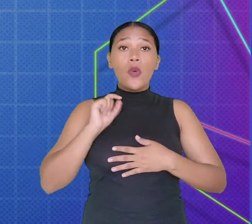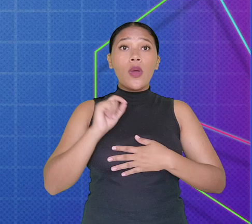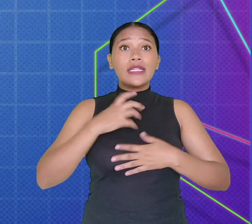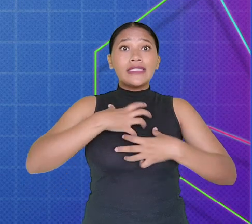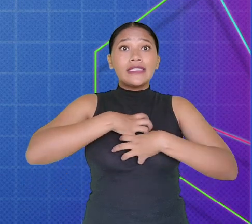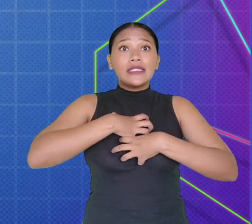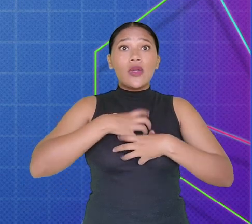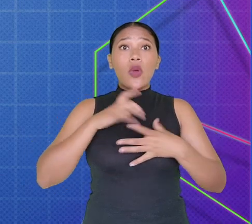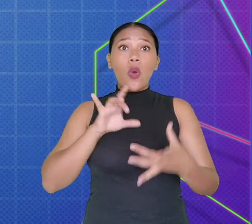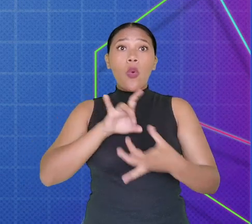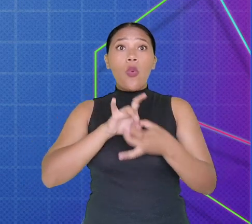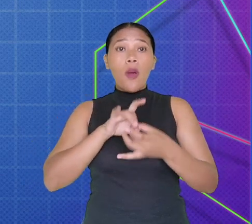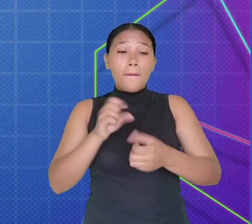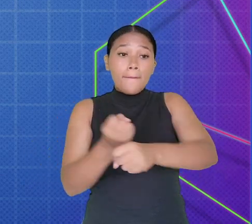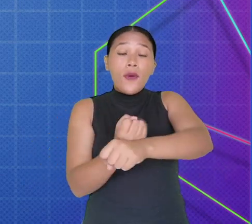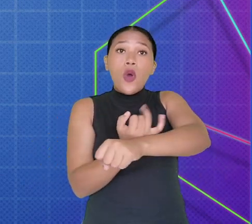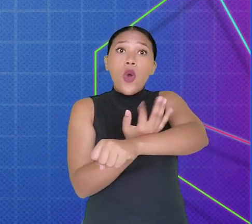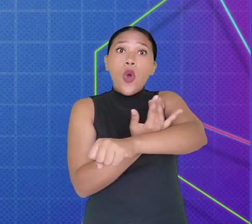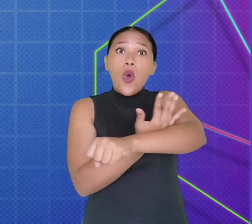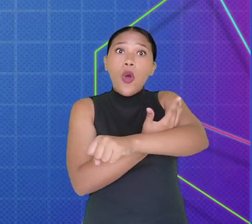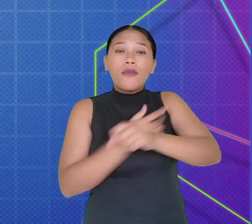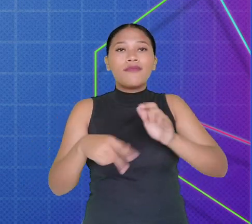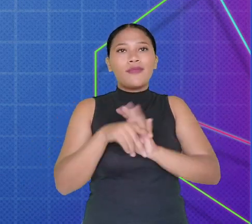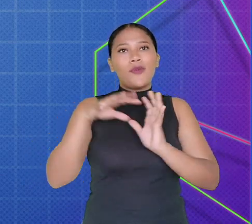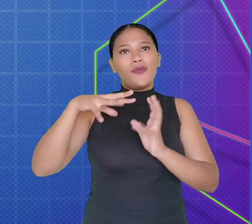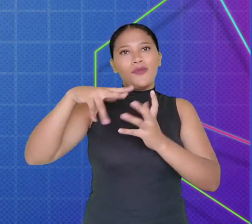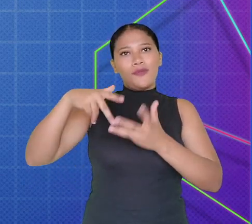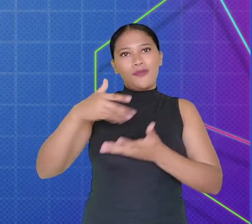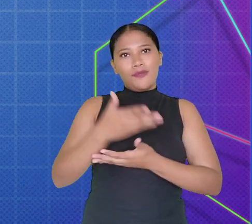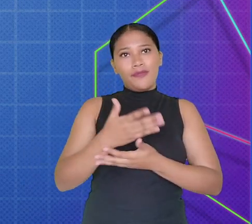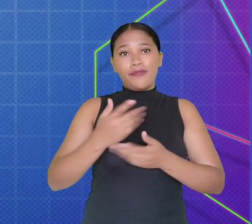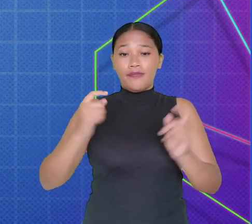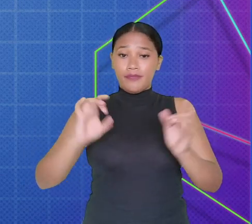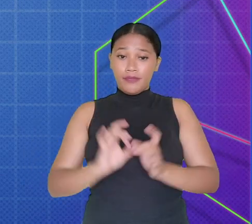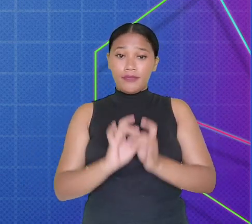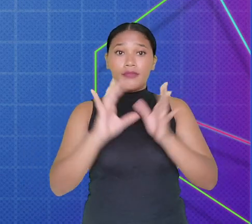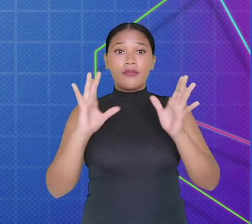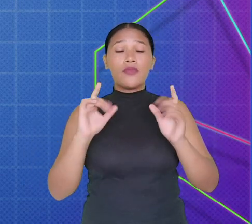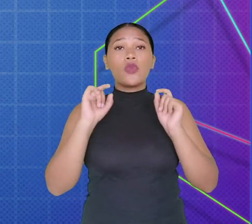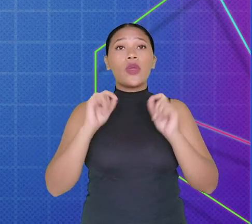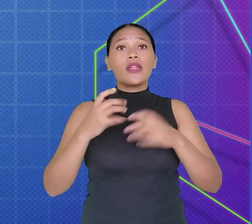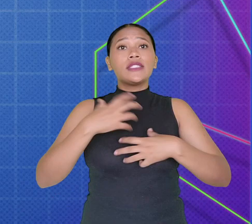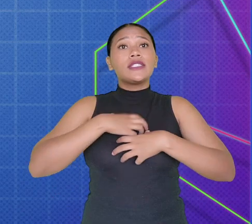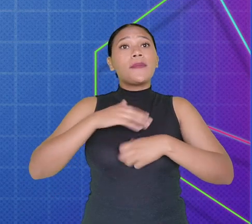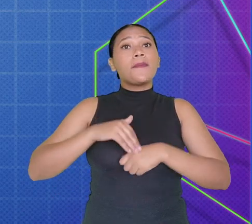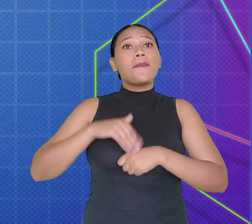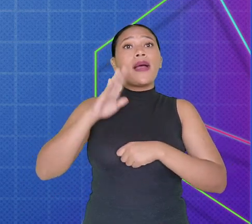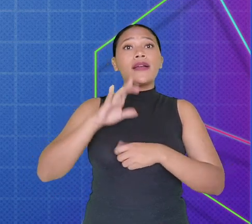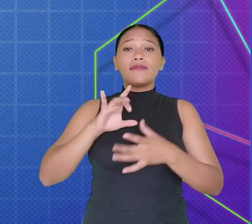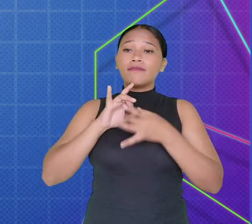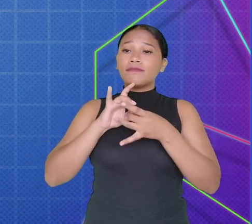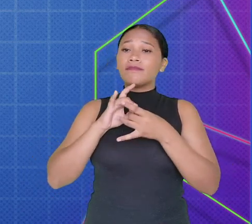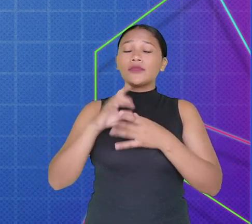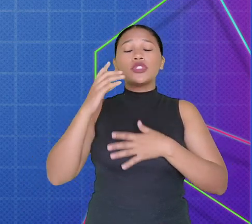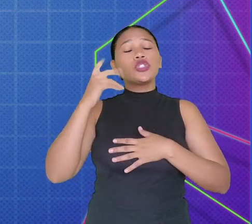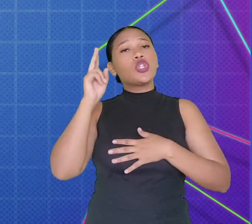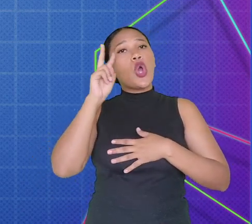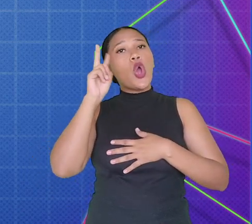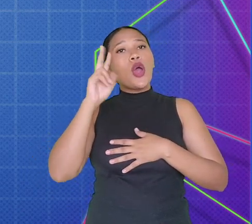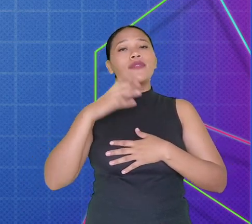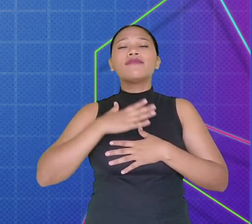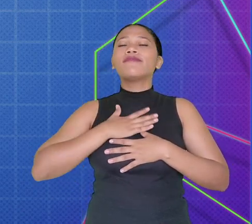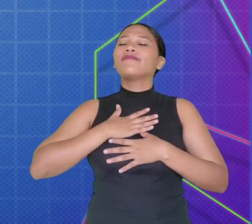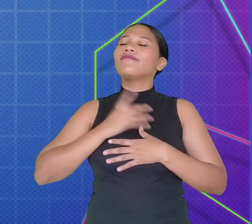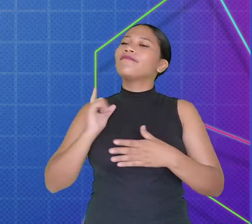também podem ajudar a criar uma sensação de conexão emocional com o mundo do jogo, permitindo assim que o jogador se sinta mais inserido